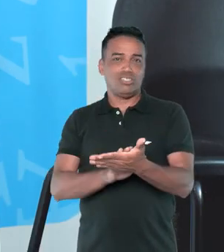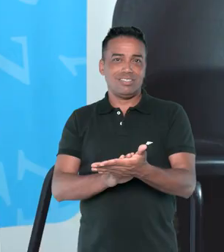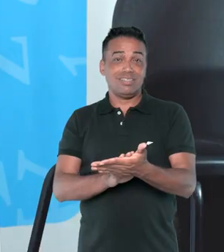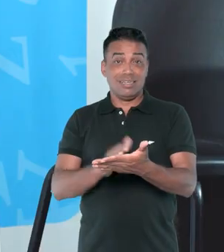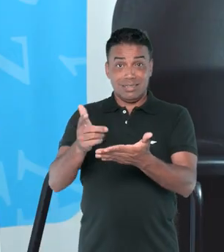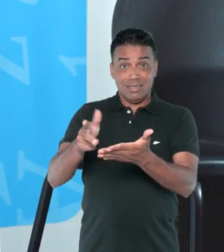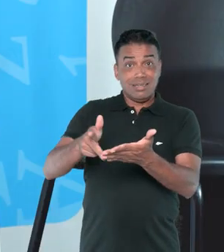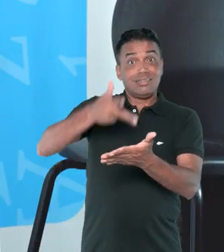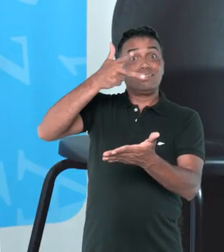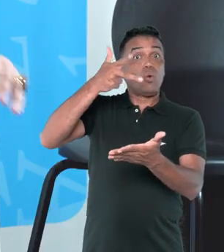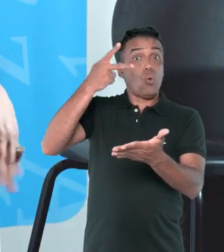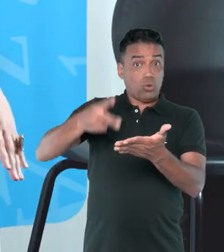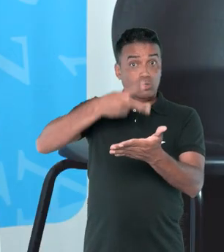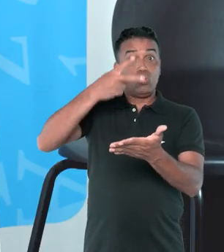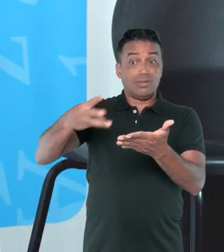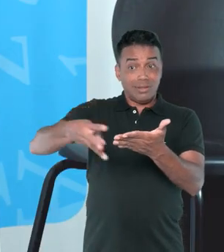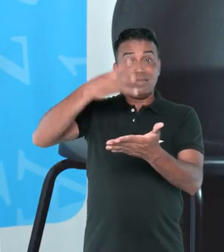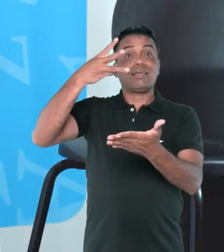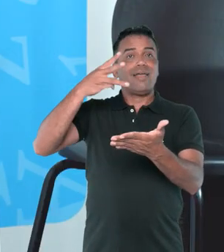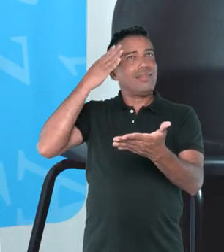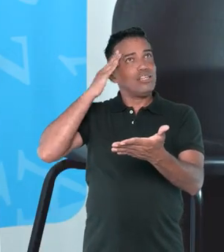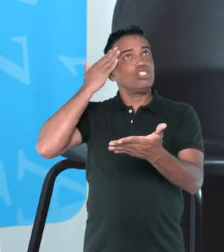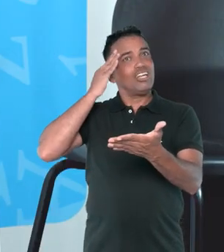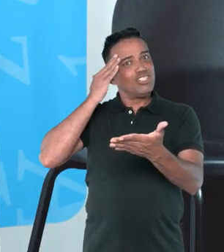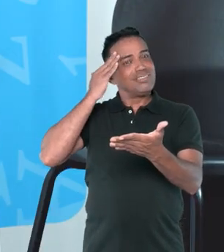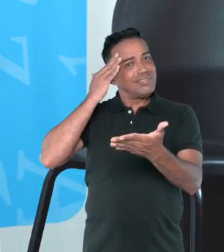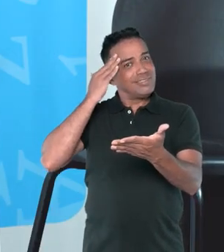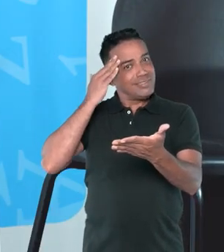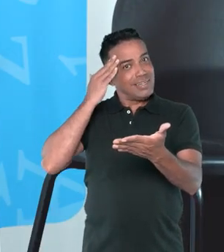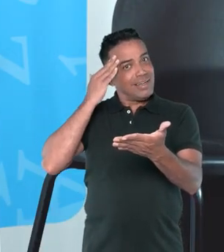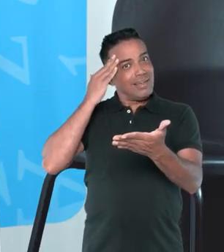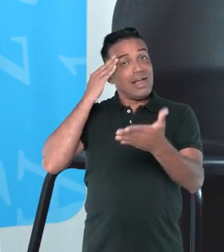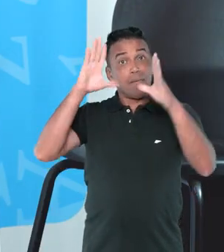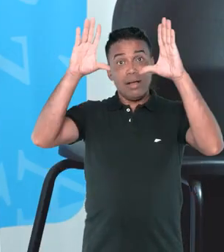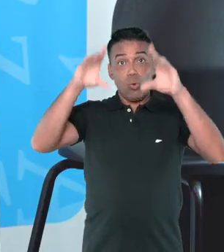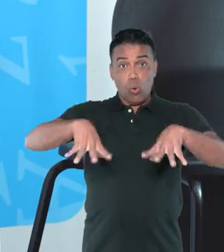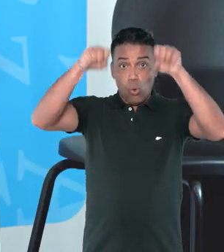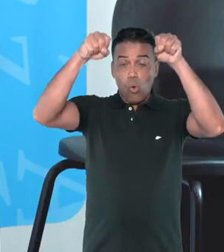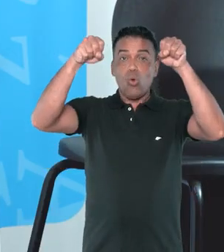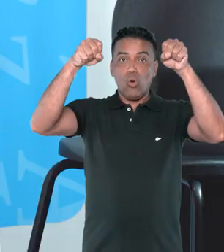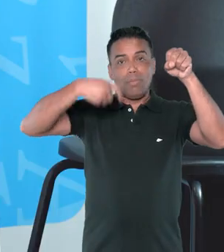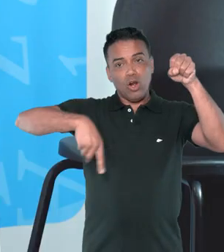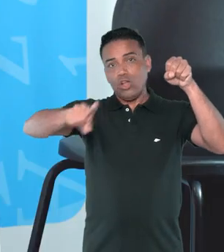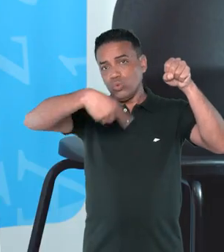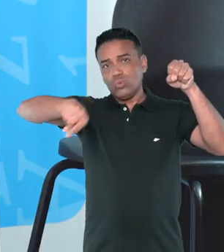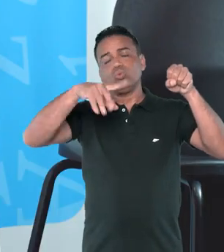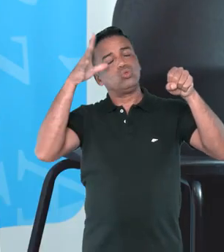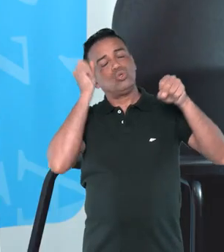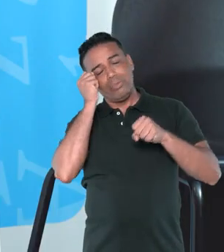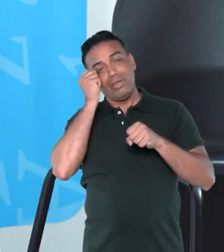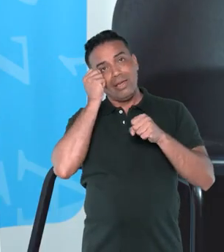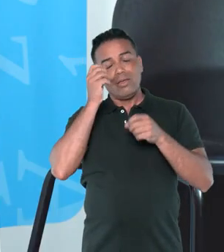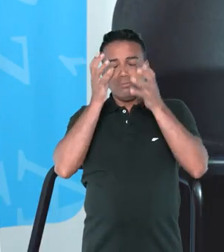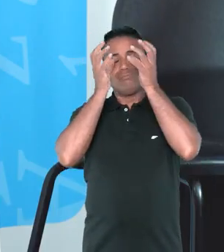Aí li a segunda página, eu entendi. Li a terceira página, eu entendi. Aí apagaram a luz para a gente dormir, e